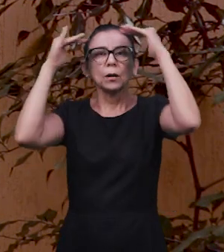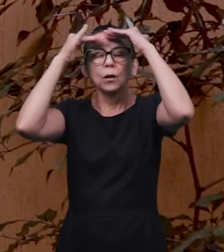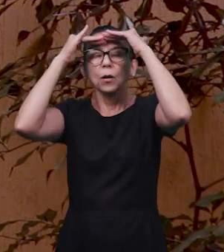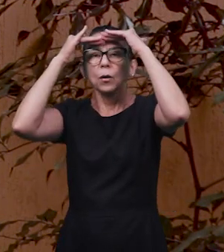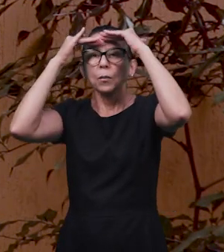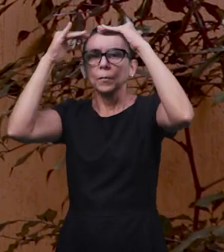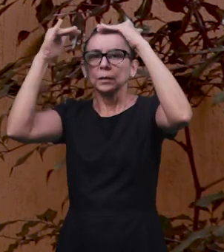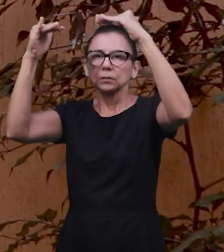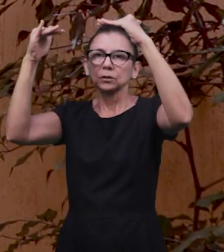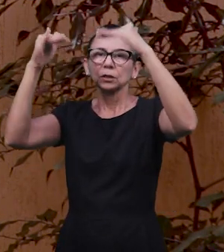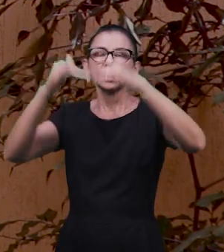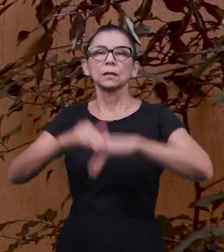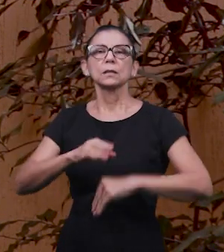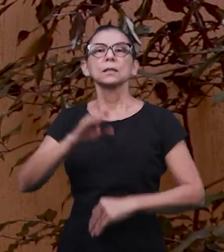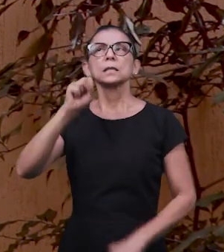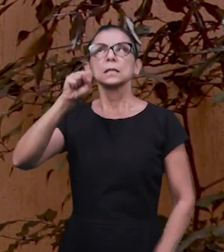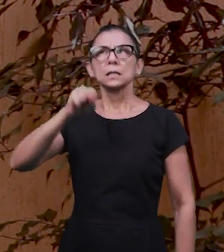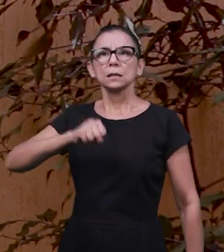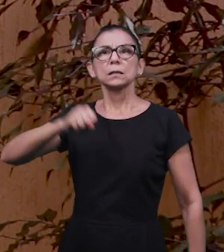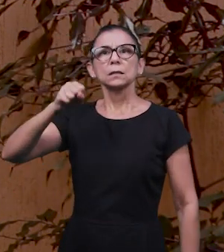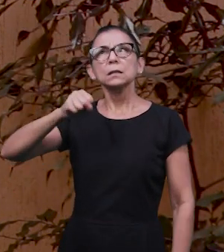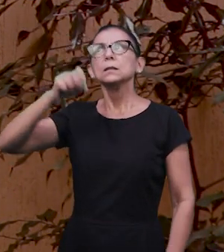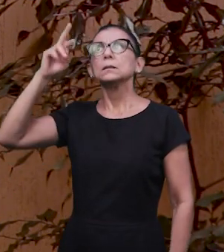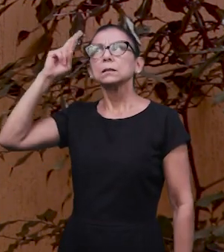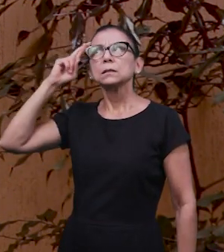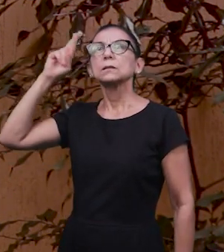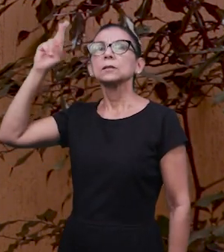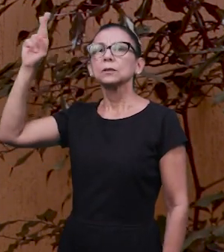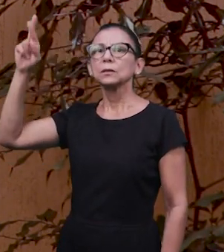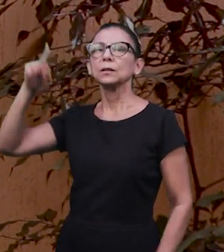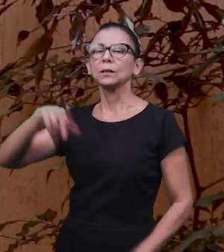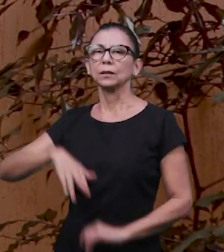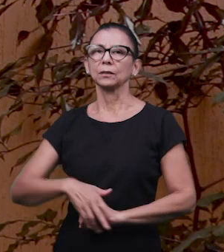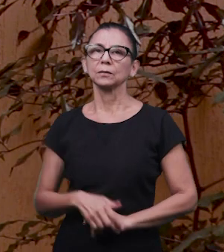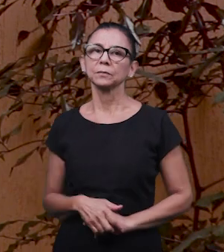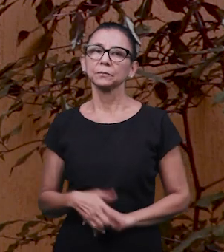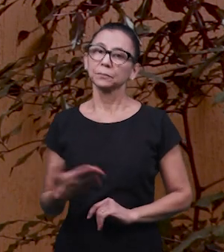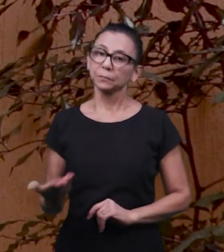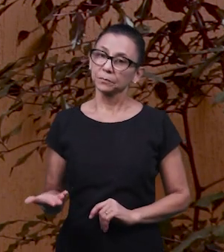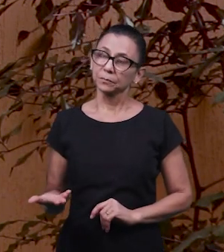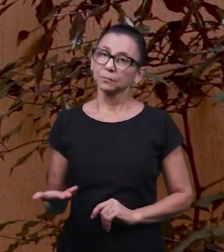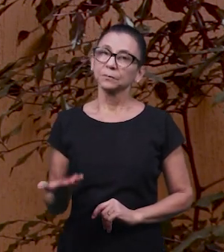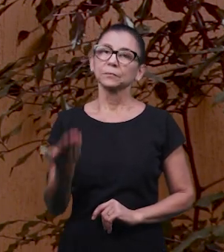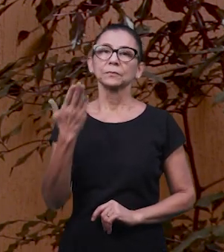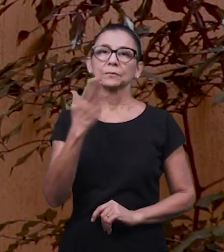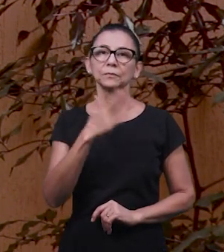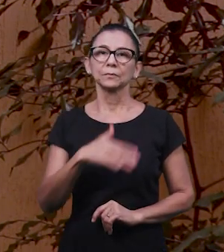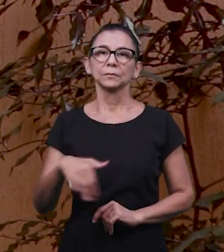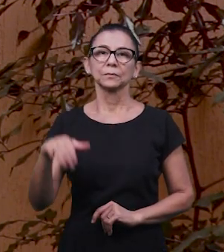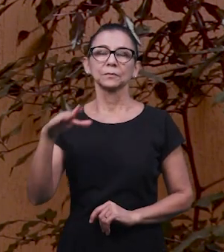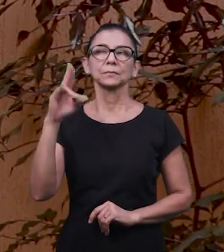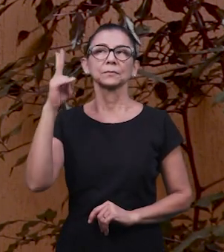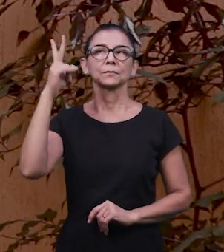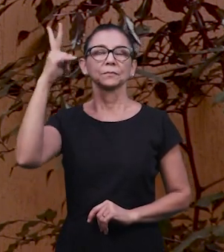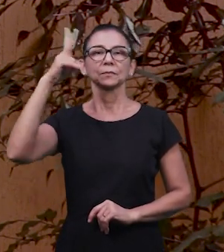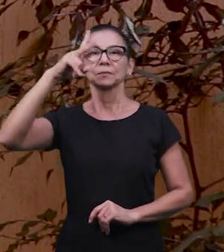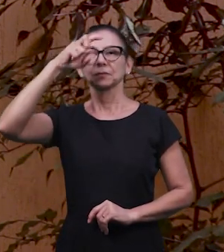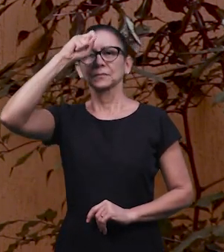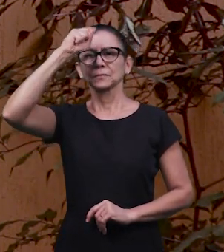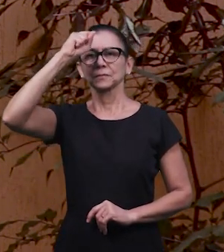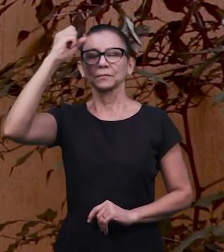forma alguma. Deus quer que as crianças, elas façam o quê? Uma boa escolha. Que elas